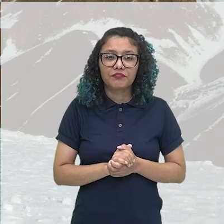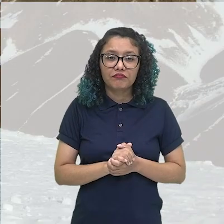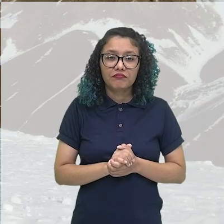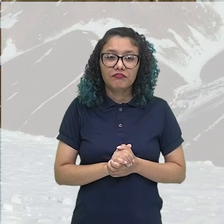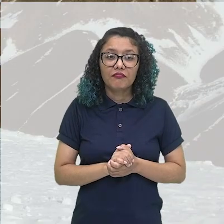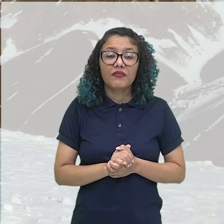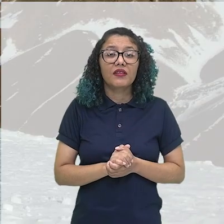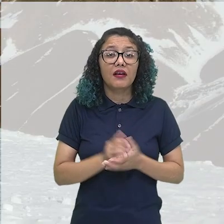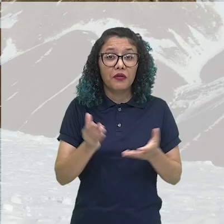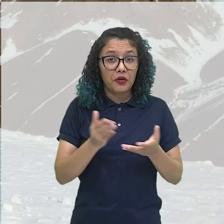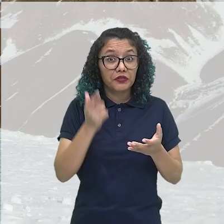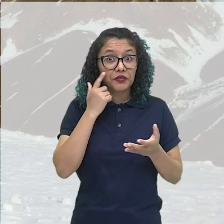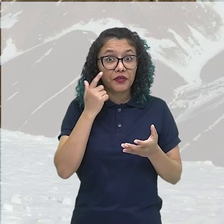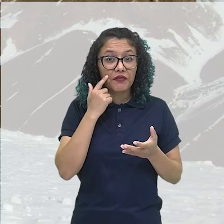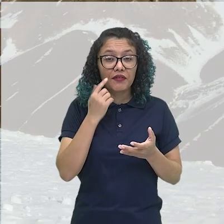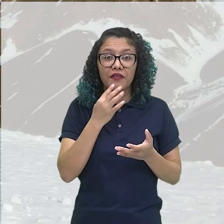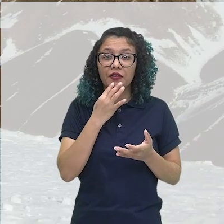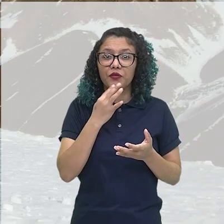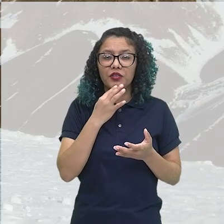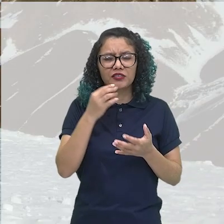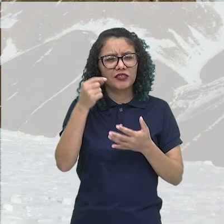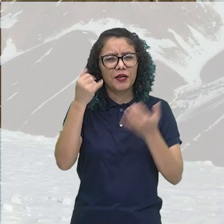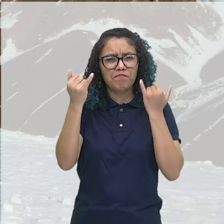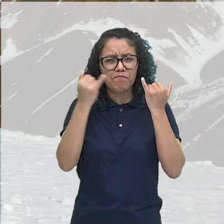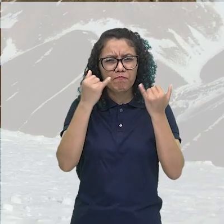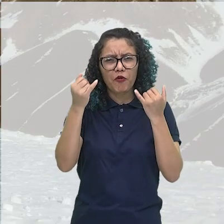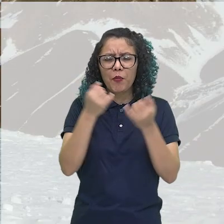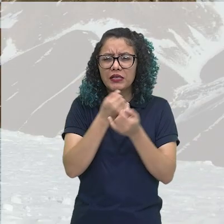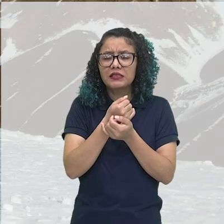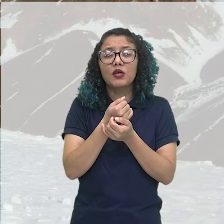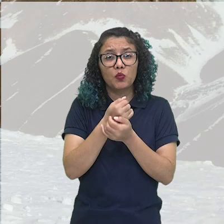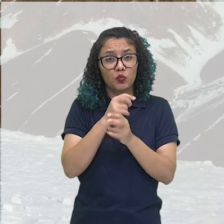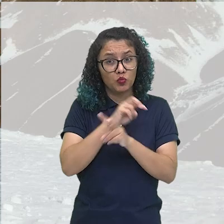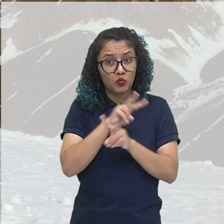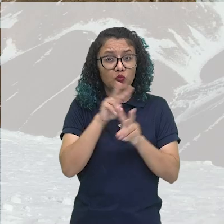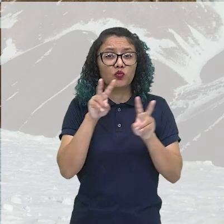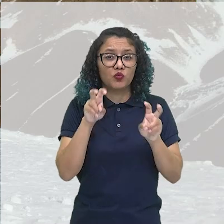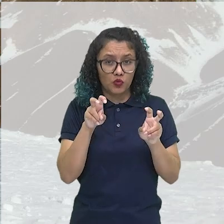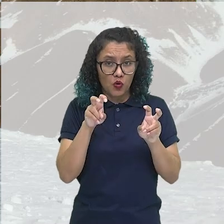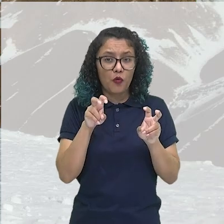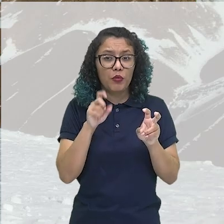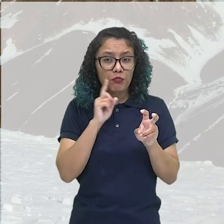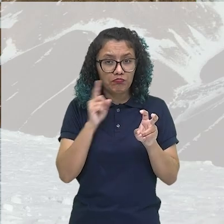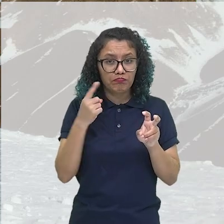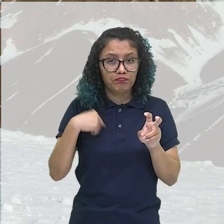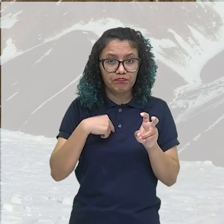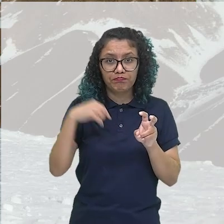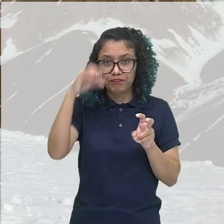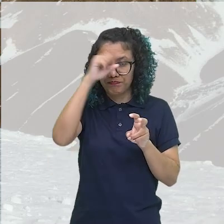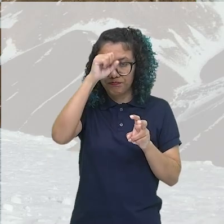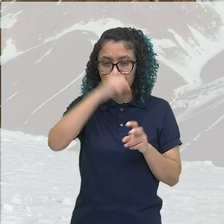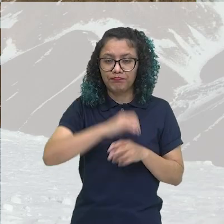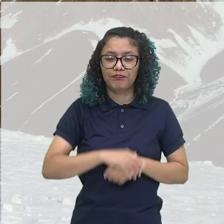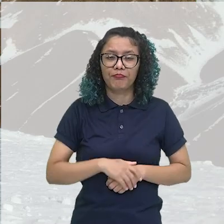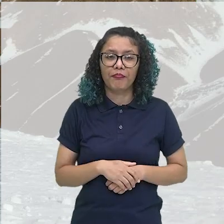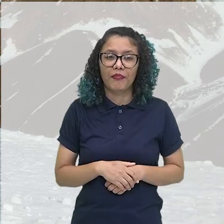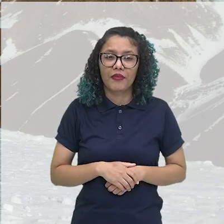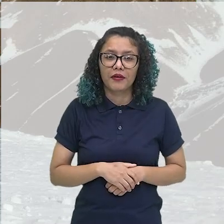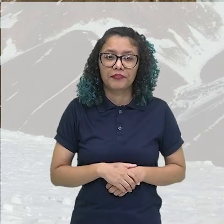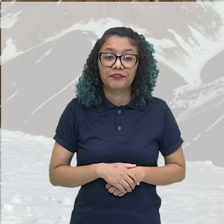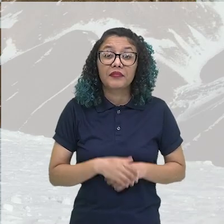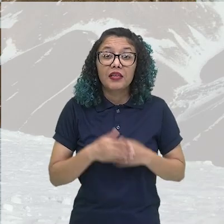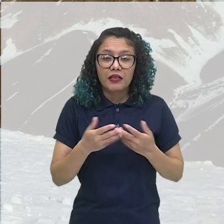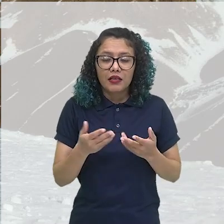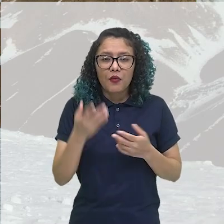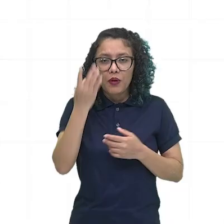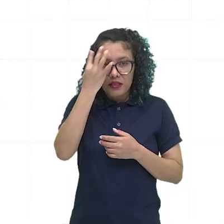muita informação, muito conhecimento para nós aprendermos hoje com esse assunto. Veja aí que a